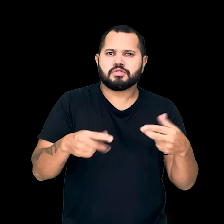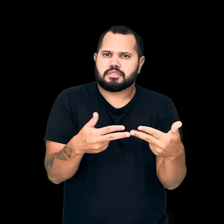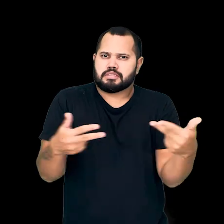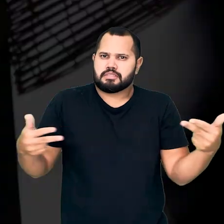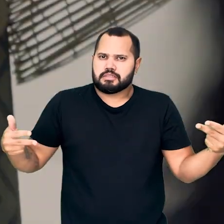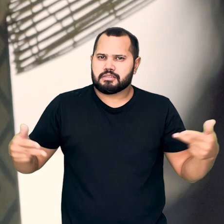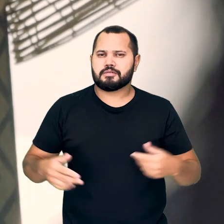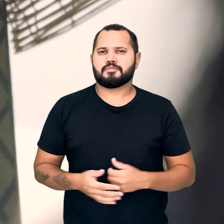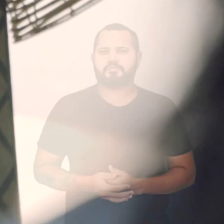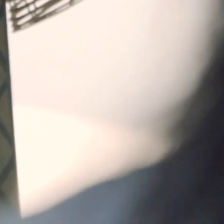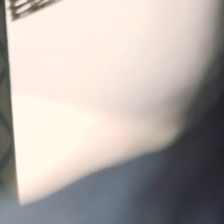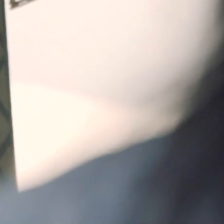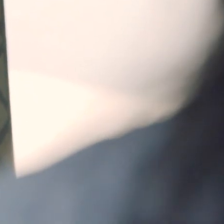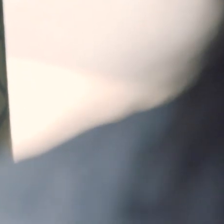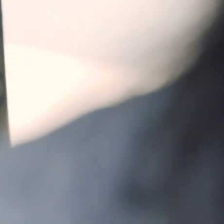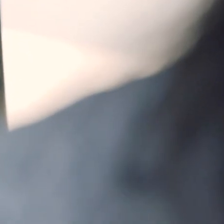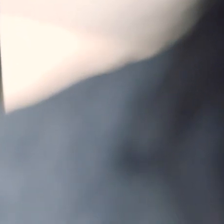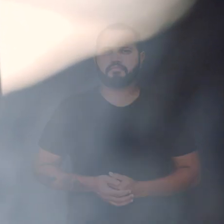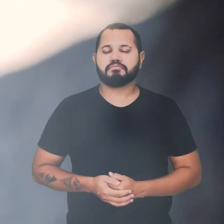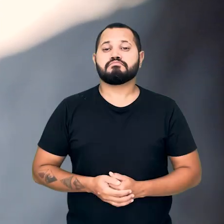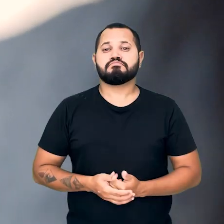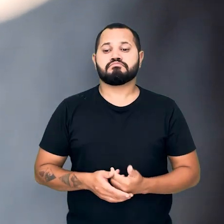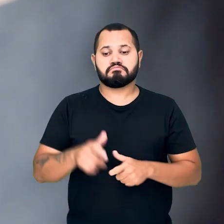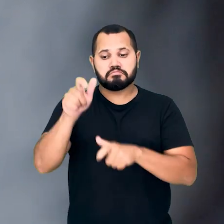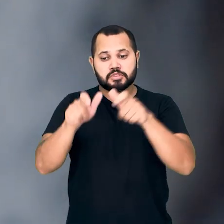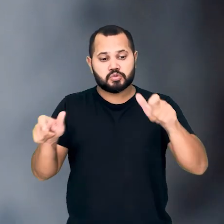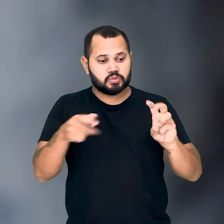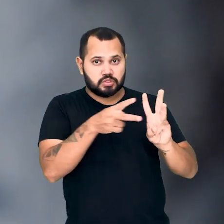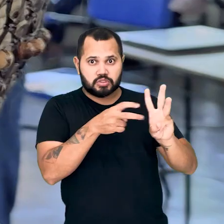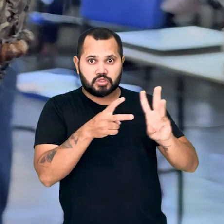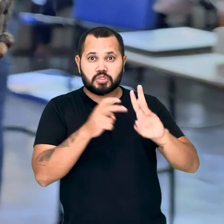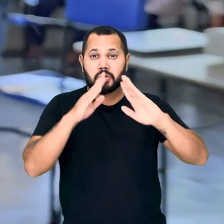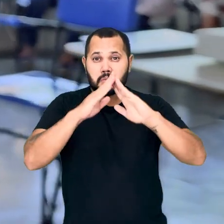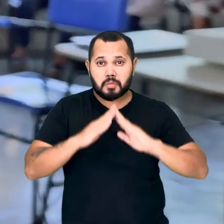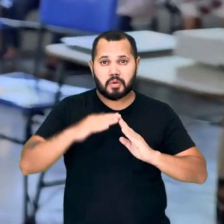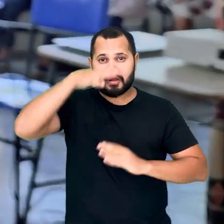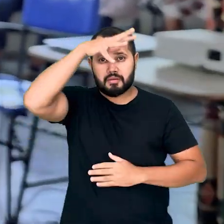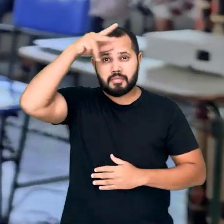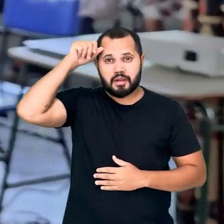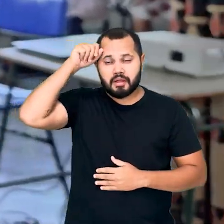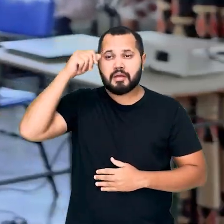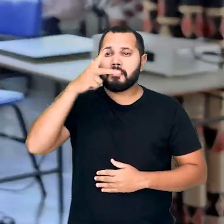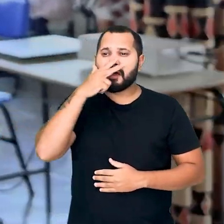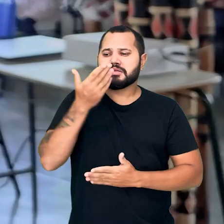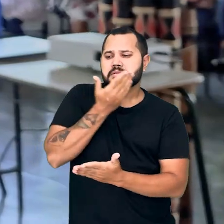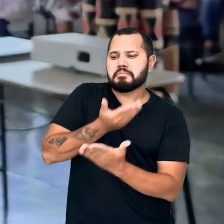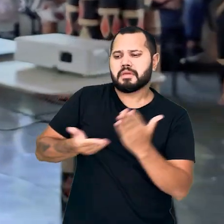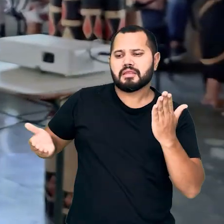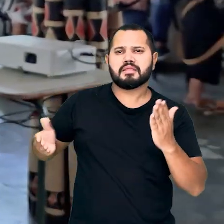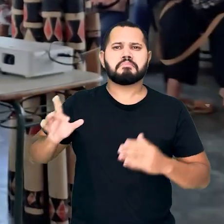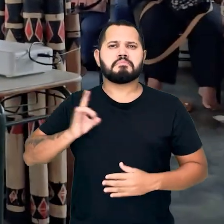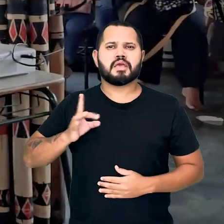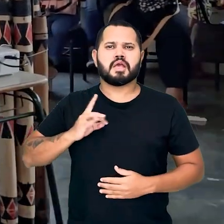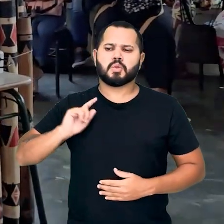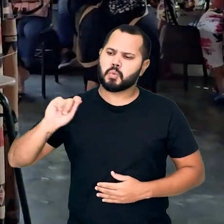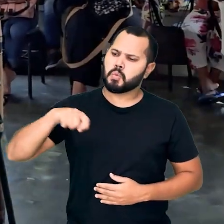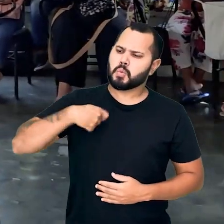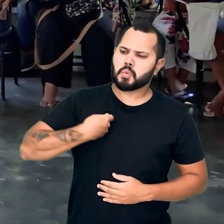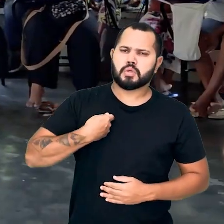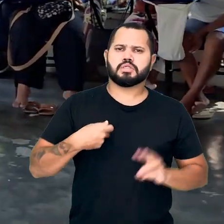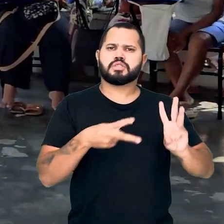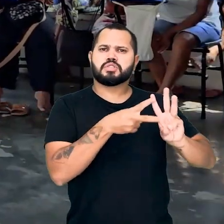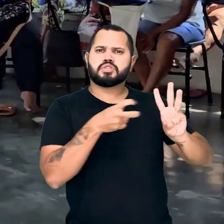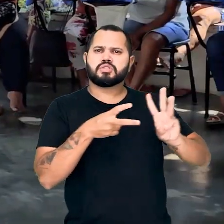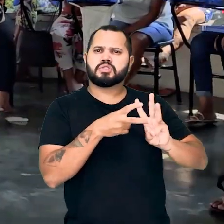instrumentos. O indígena que existe aqui em Manaus perderam o medo de ser indígena,